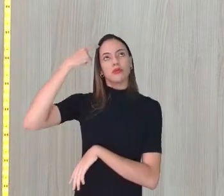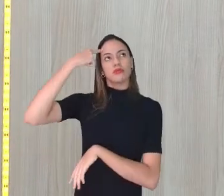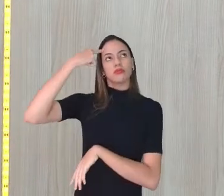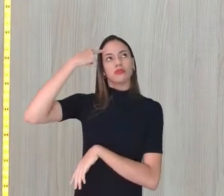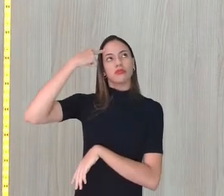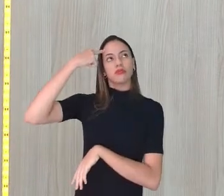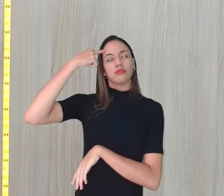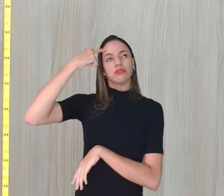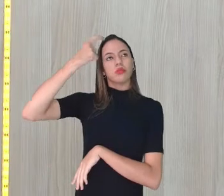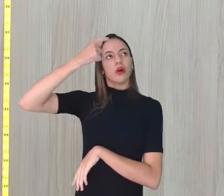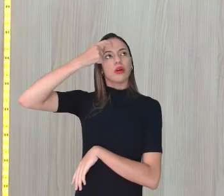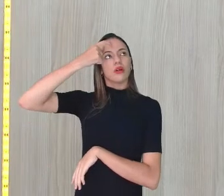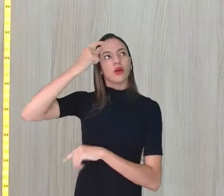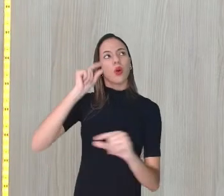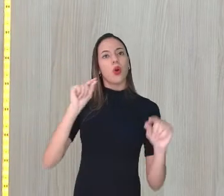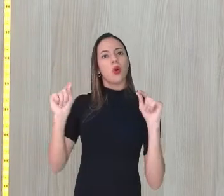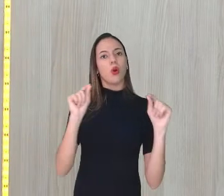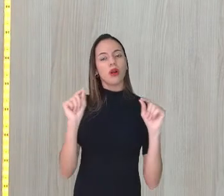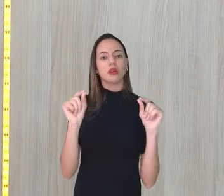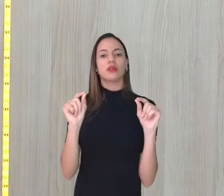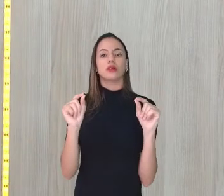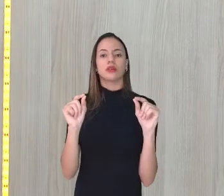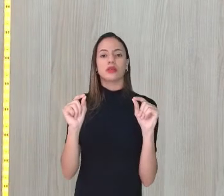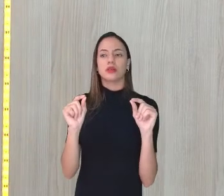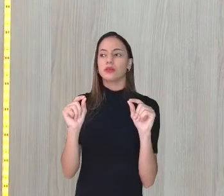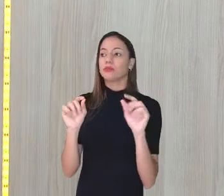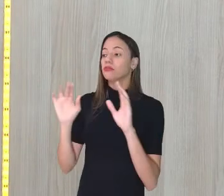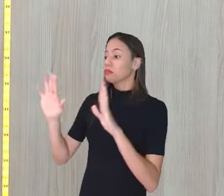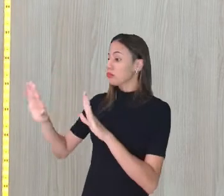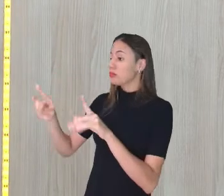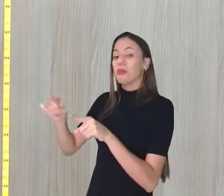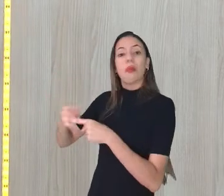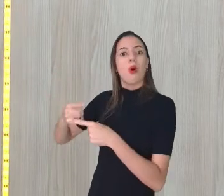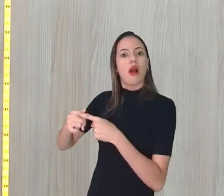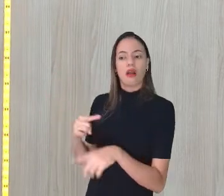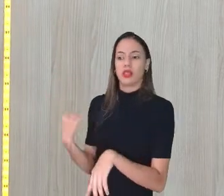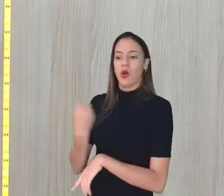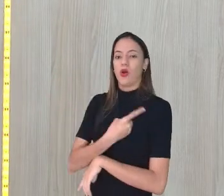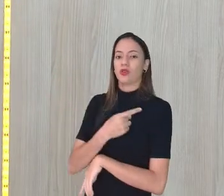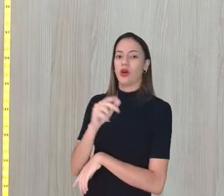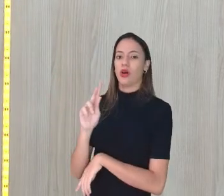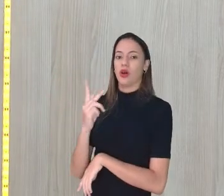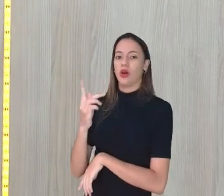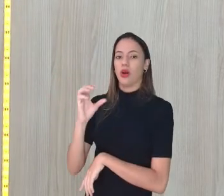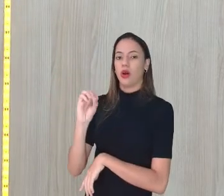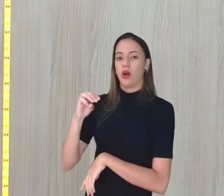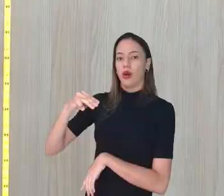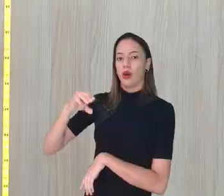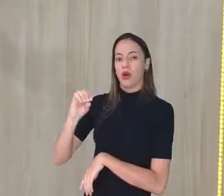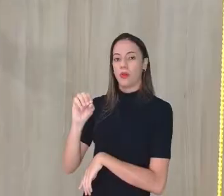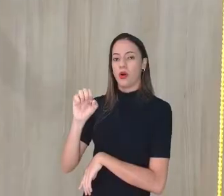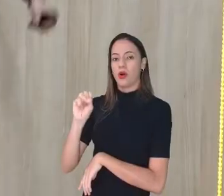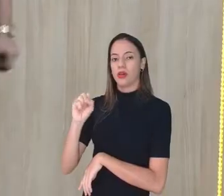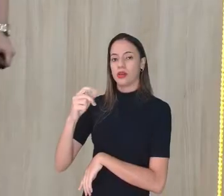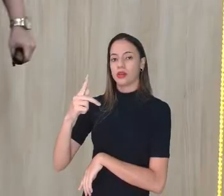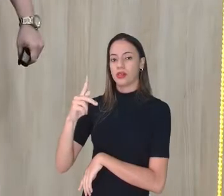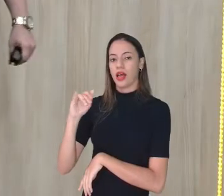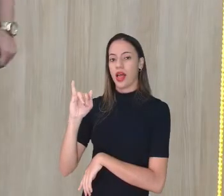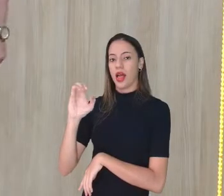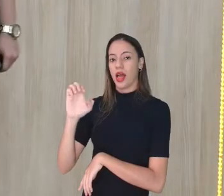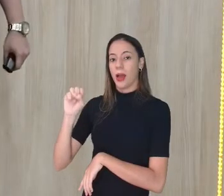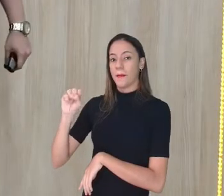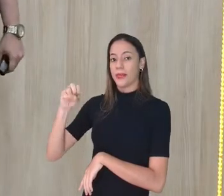né? Temos a No final razão. das contas, somos os homo sapiens, né, professora? Os Exatamente. sábios, né?